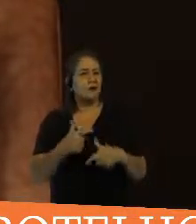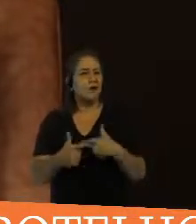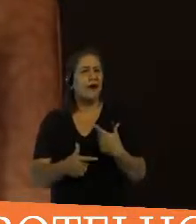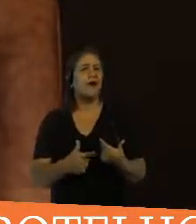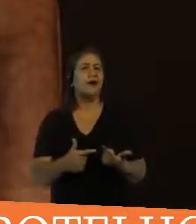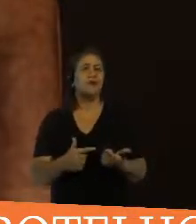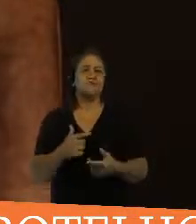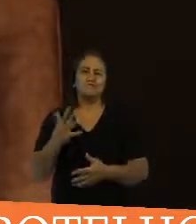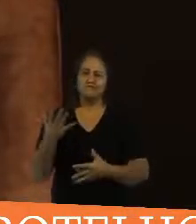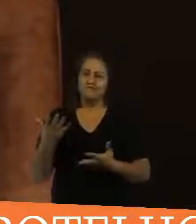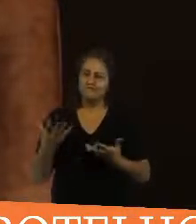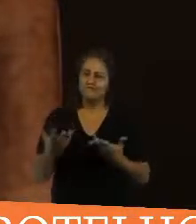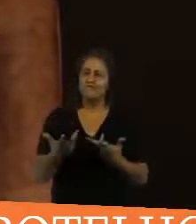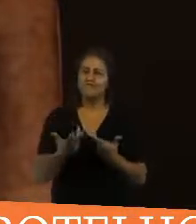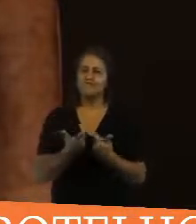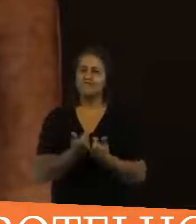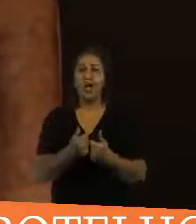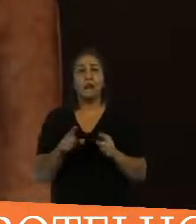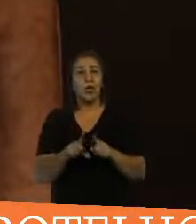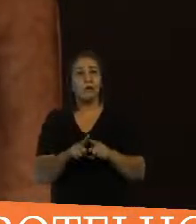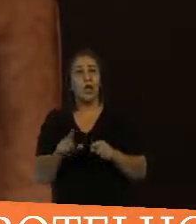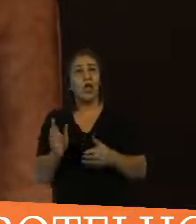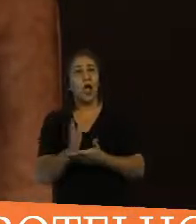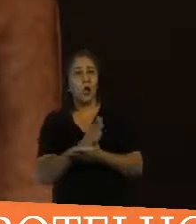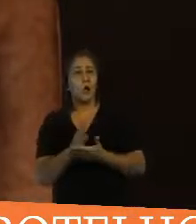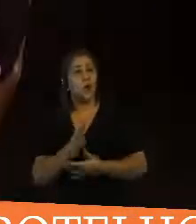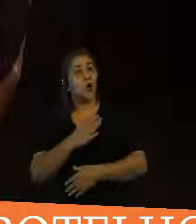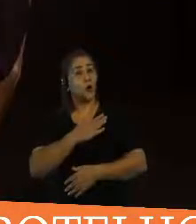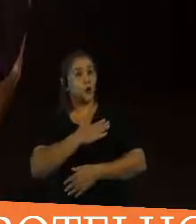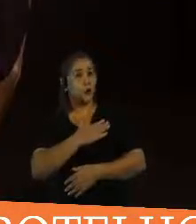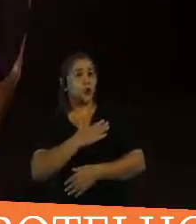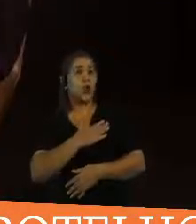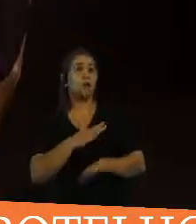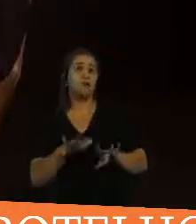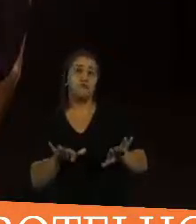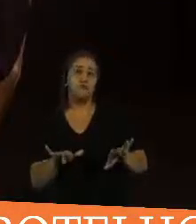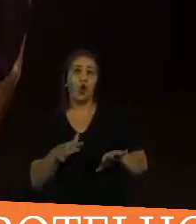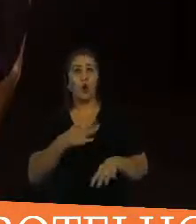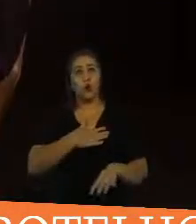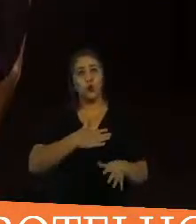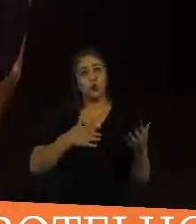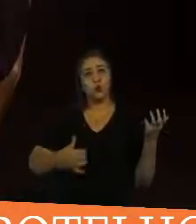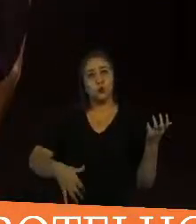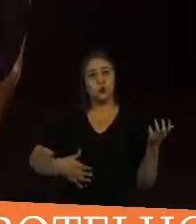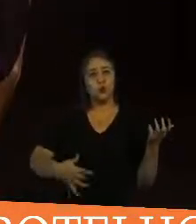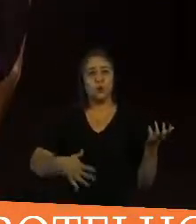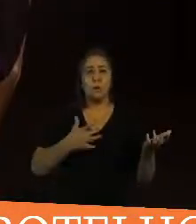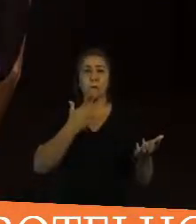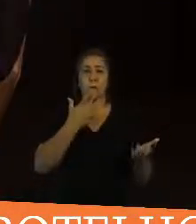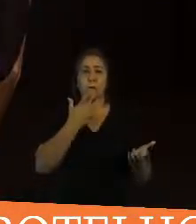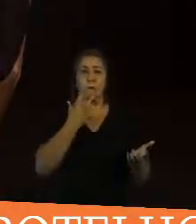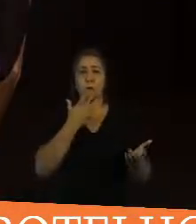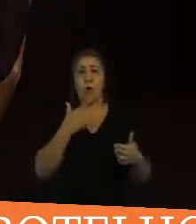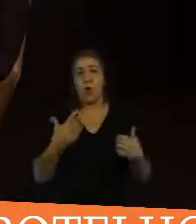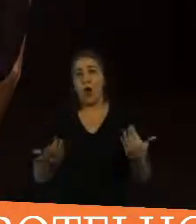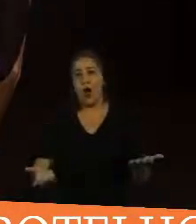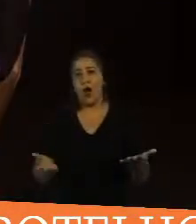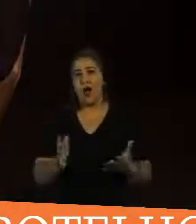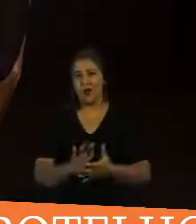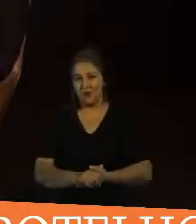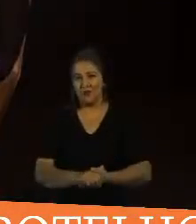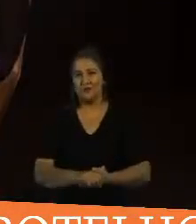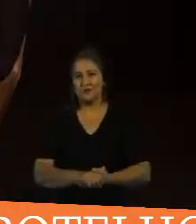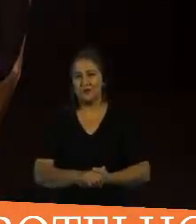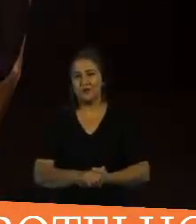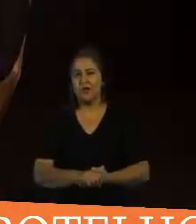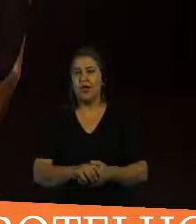maravilhoso, eu acho. Identificação com instrumentos, né? Exatamente. Eu gostei muito do instrumento tal. Isso. E assim, geralmente eles não conheciam, por